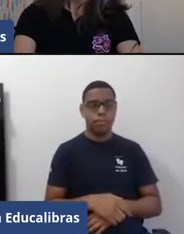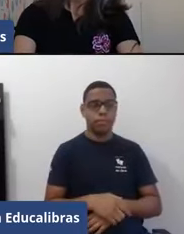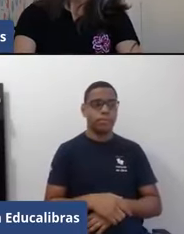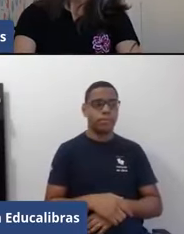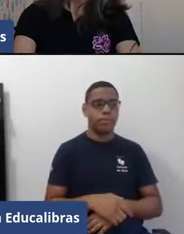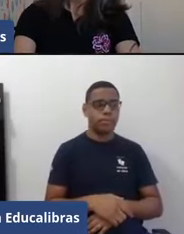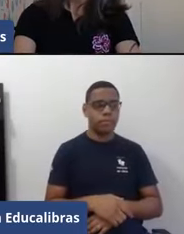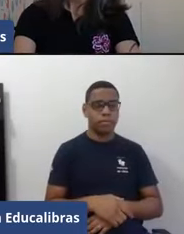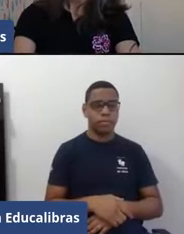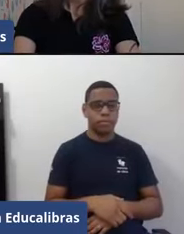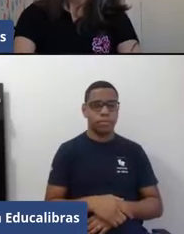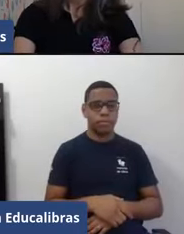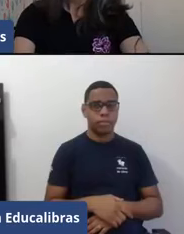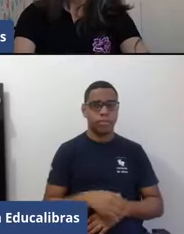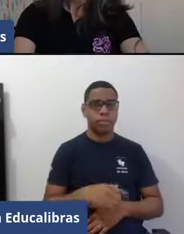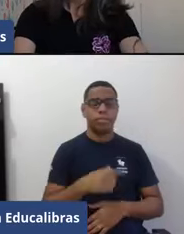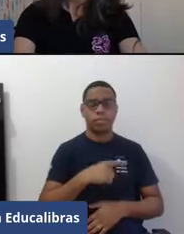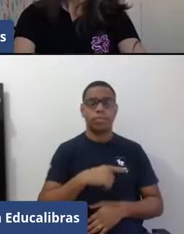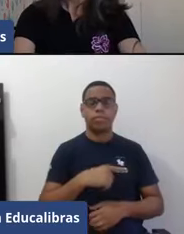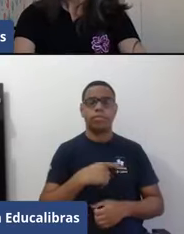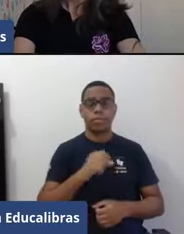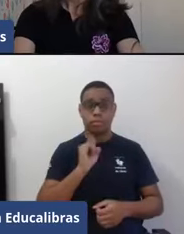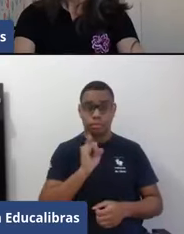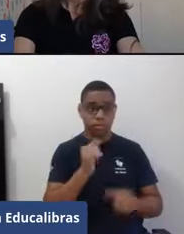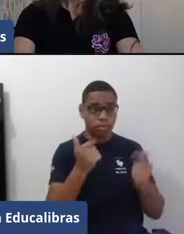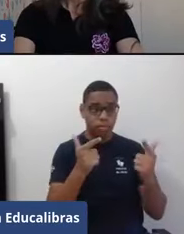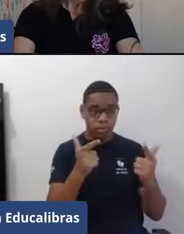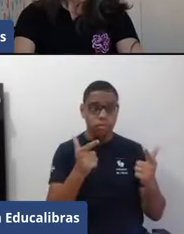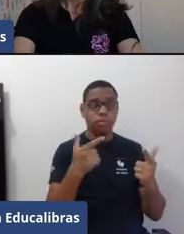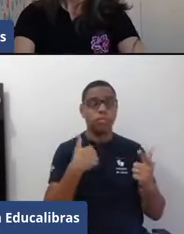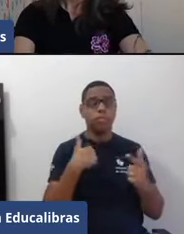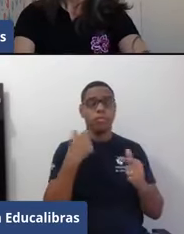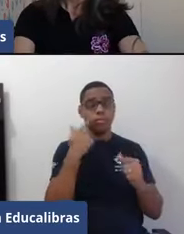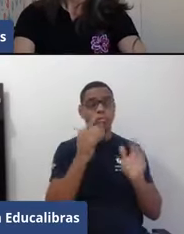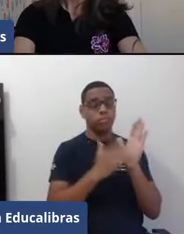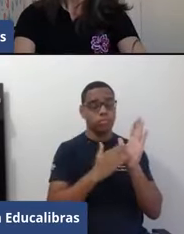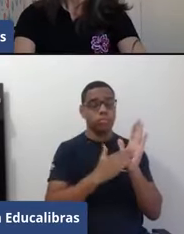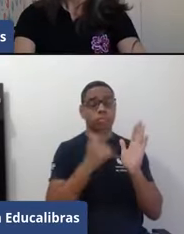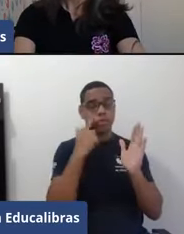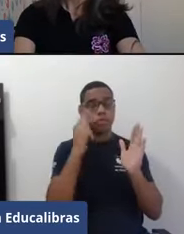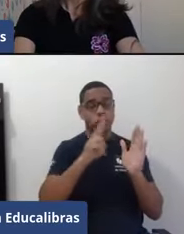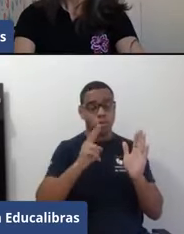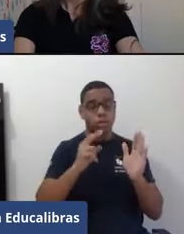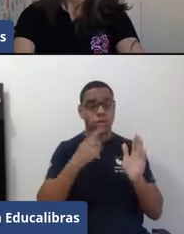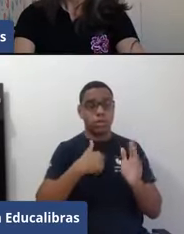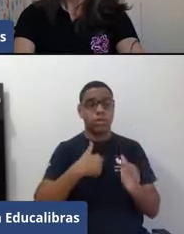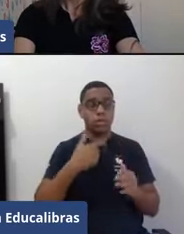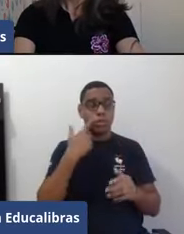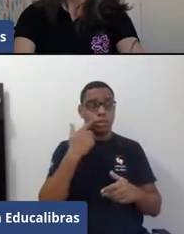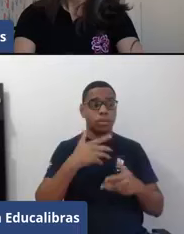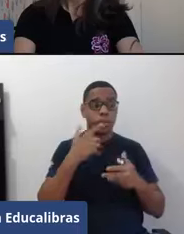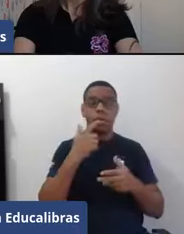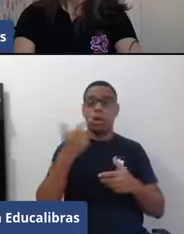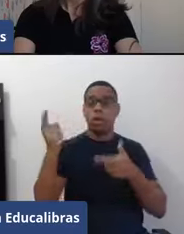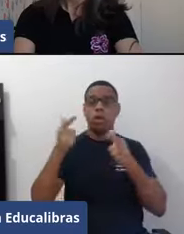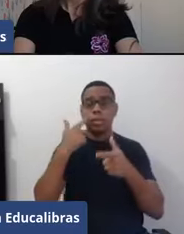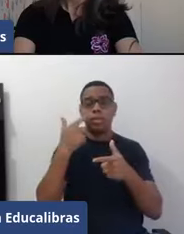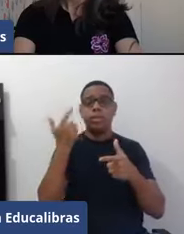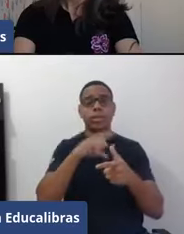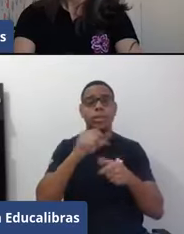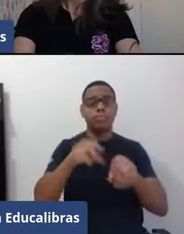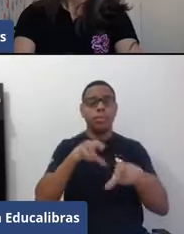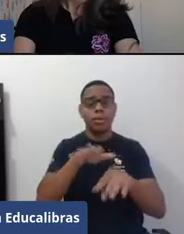Eu vou assistir. Se não tiver, eu não vou fazer isso que vai ser ruim para os lados. Eu vou atrapalhar o ensino dos outros e eu vou colocar